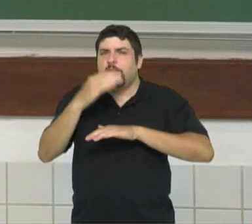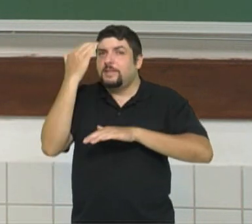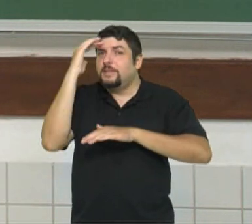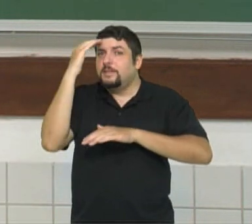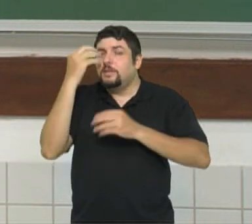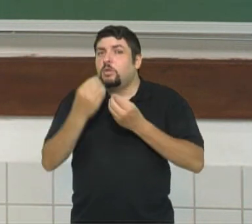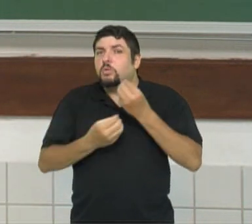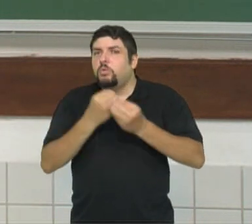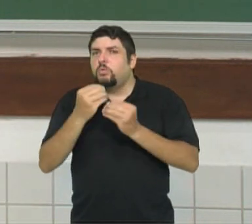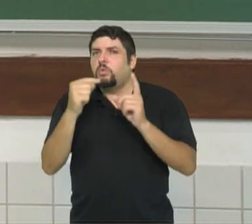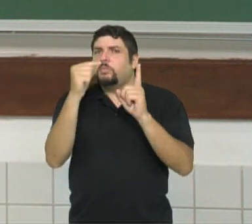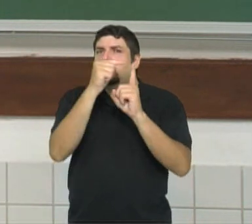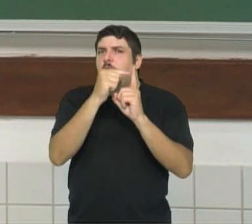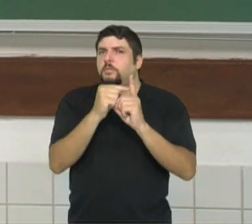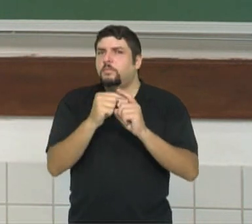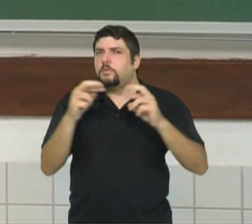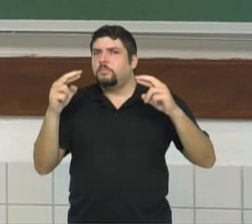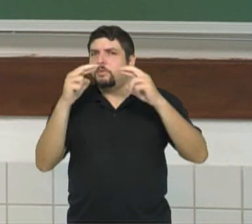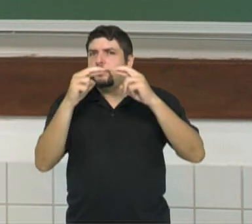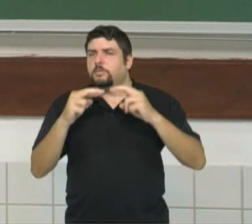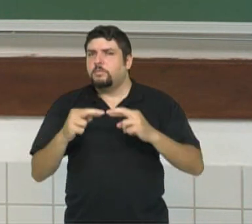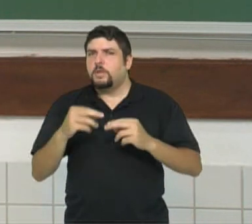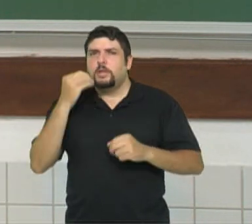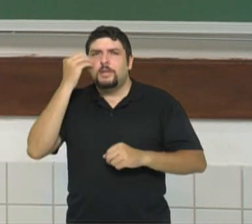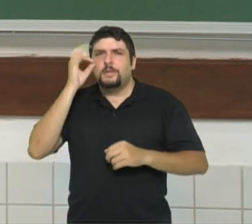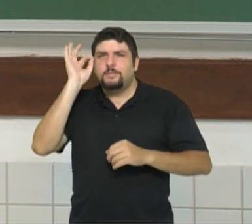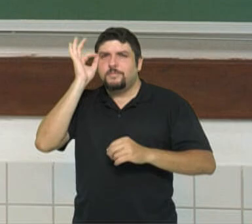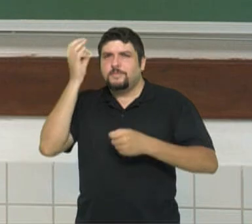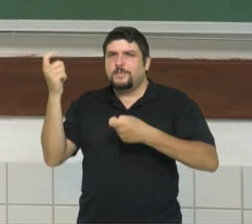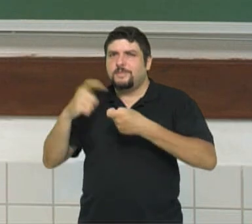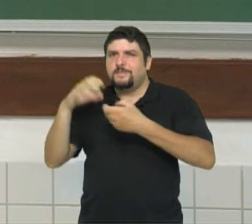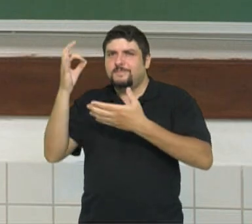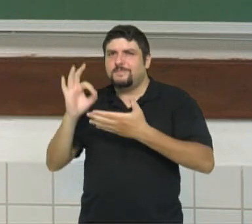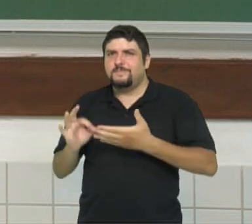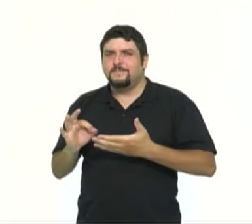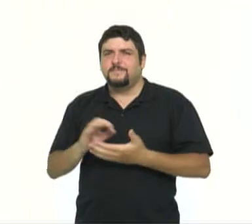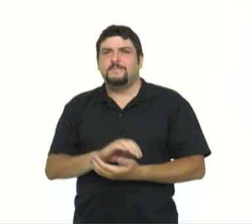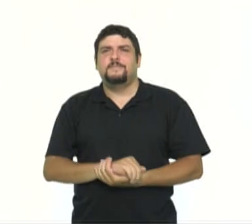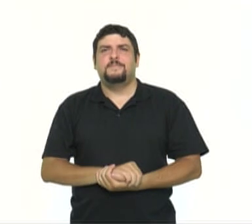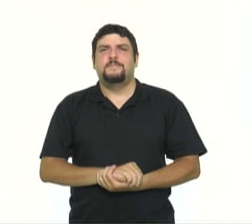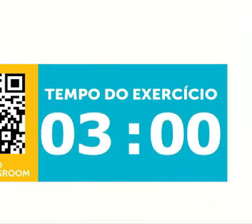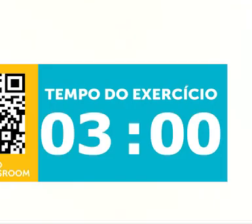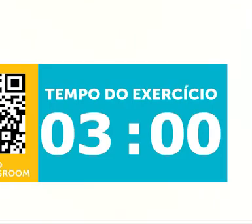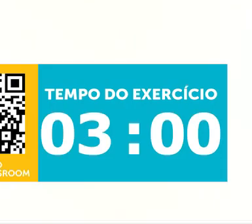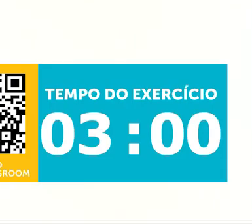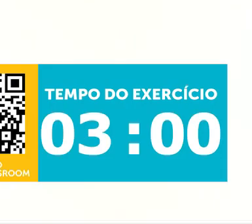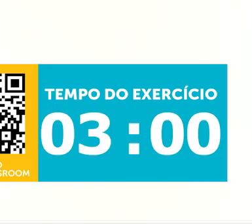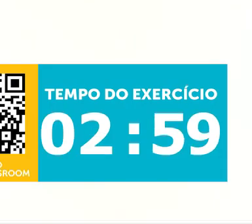pouquinho sobre a classificação das rimas? Tentem fazer e logo a gente volta com a resposta.